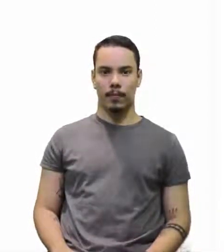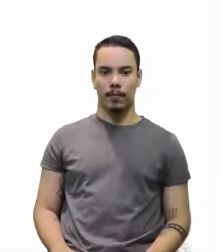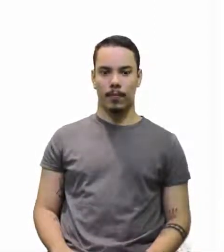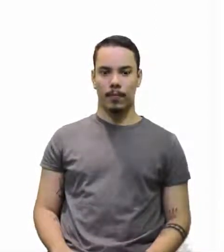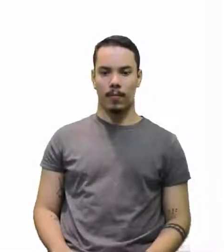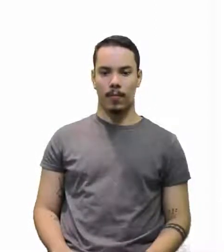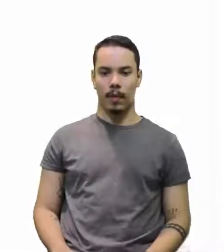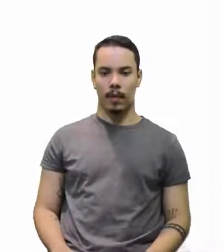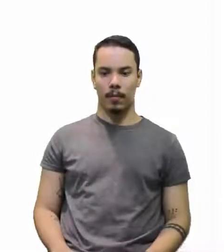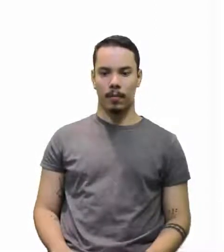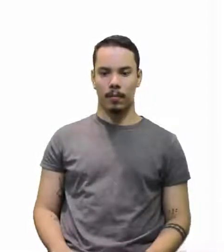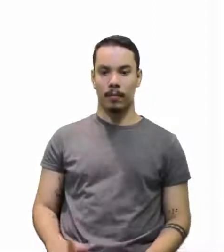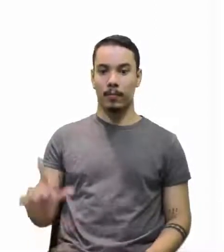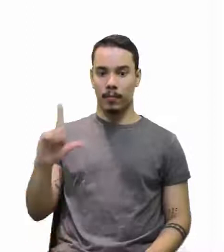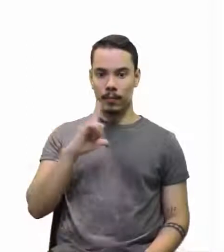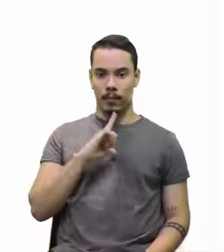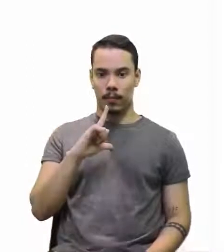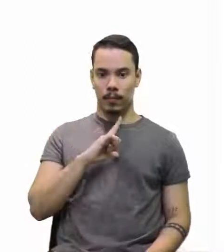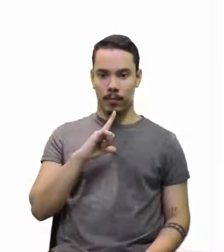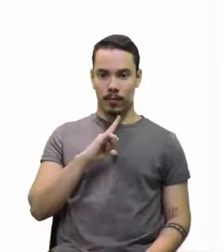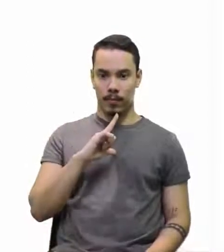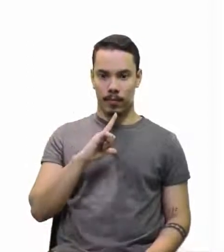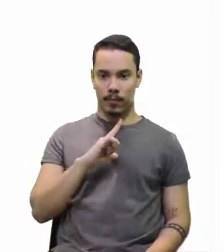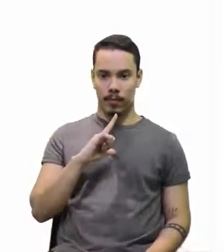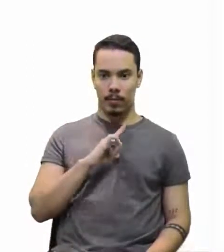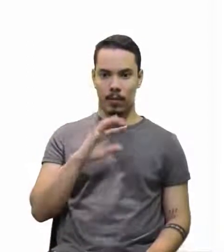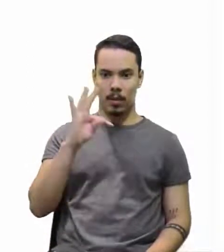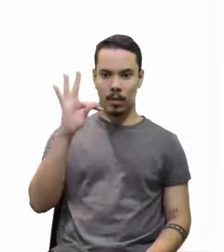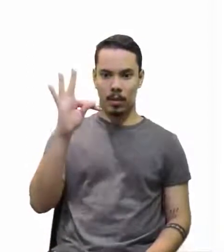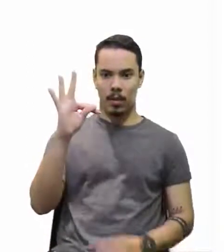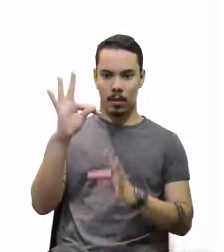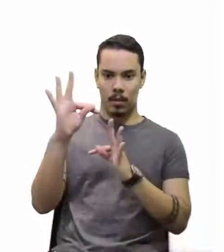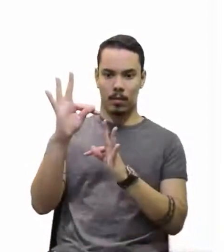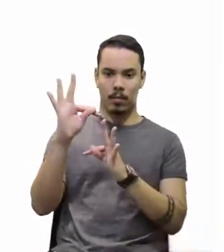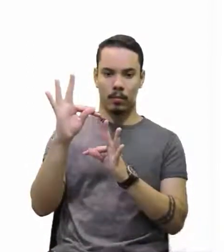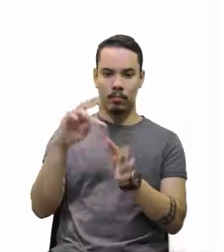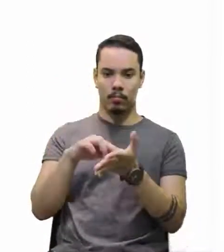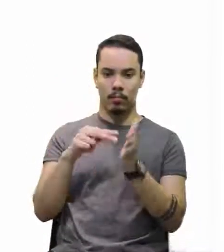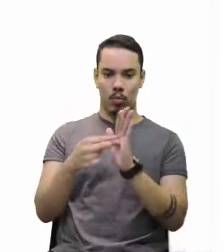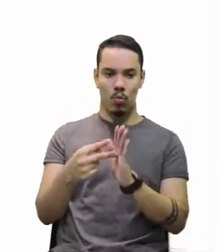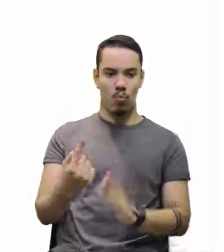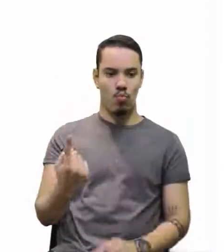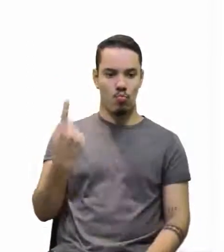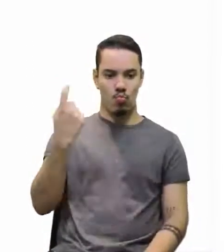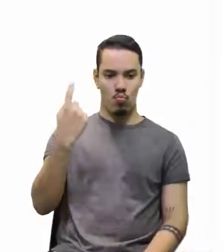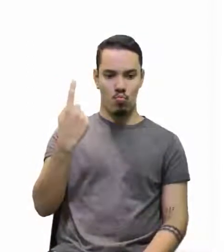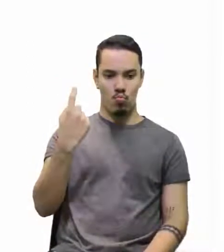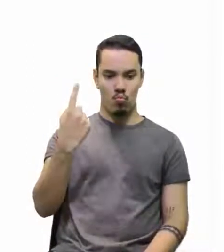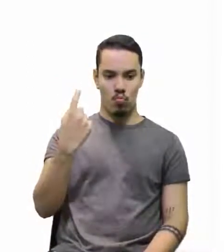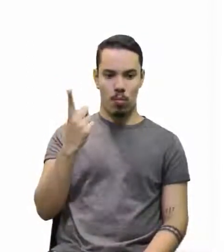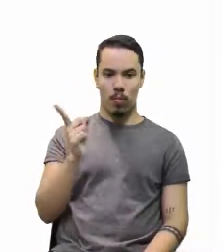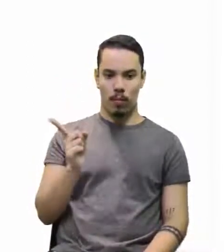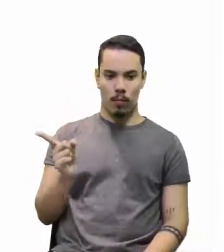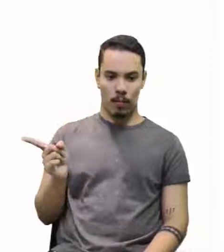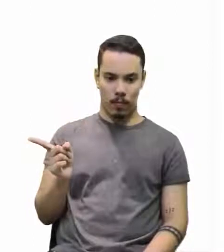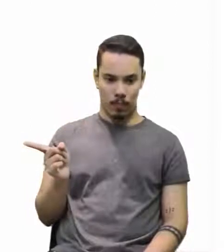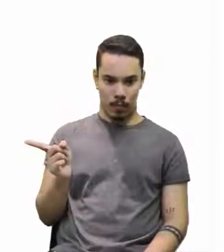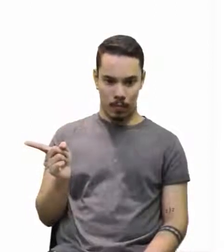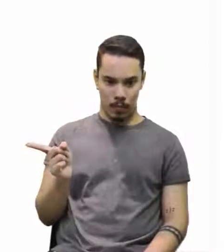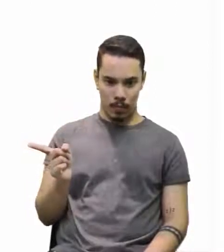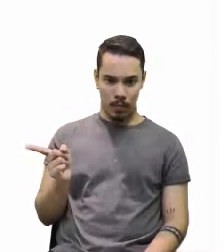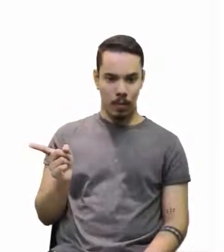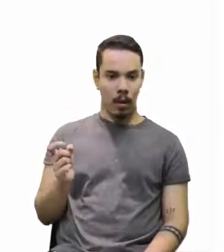O que é que nós temos? Olha lá, T sobre T. Só que T sobre T não é 1? T sobre T é 1,